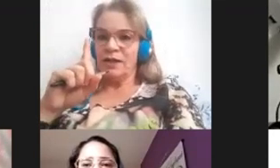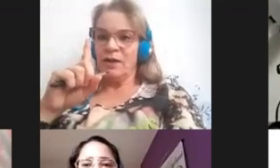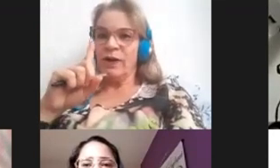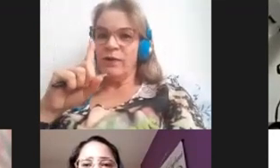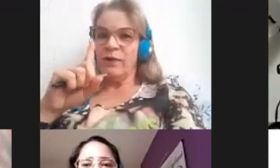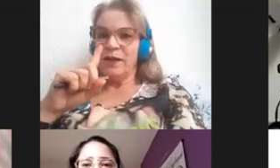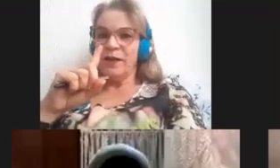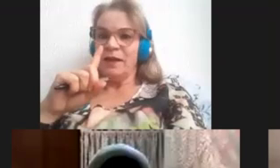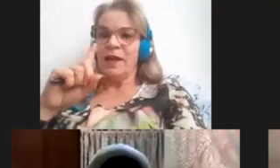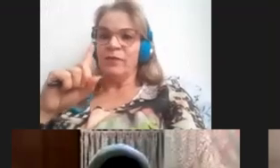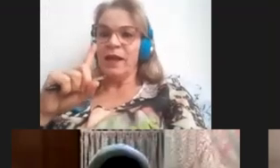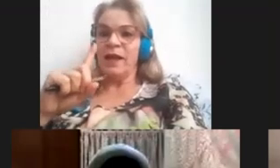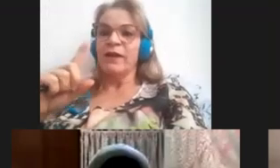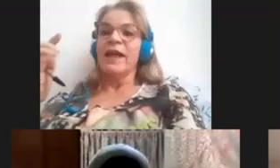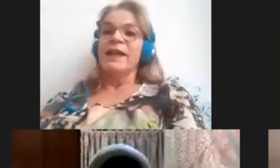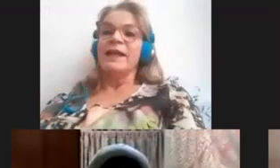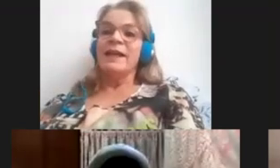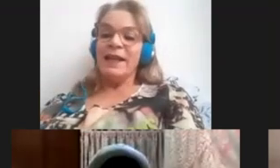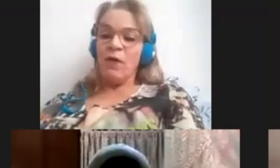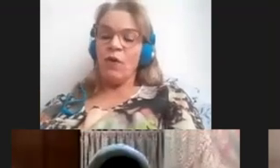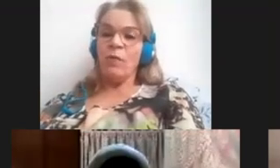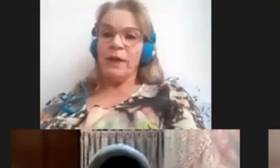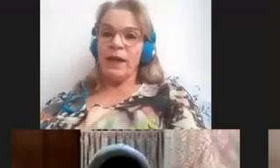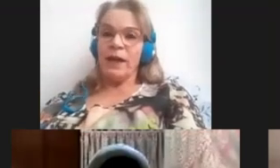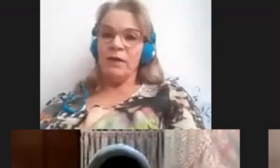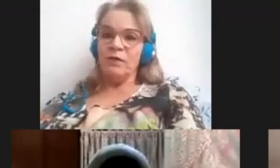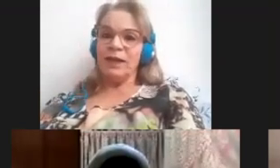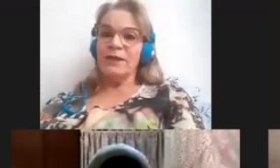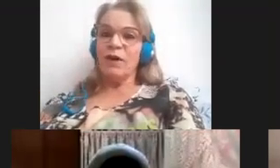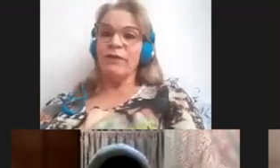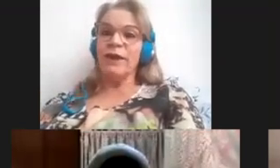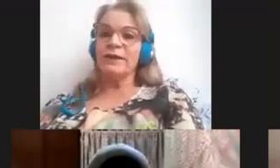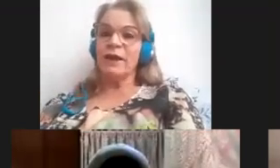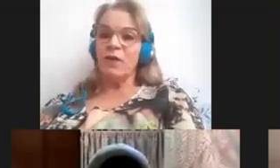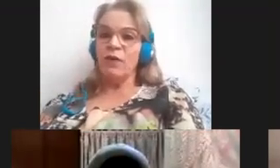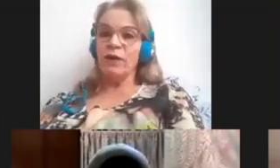O ou é o MDF, MDF? MDF. MDF. Eu comprei um que é